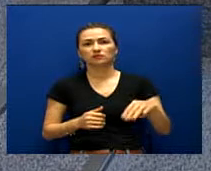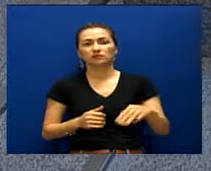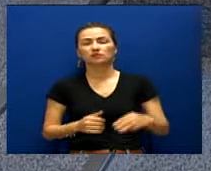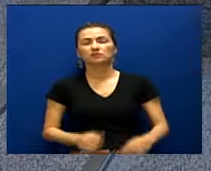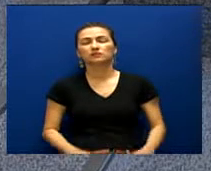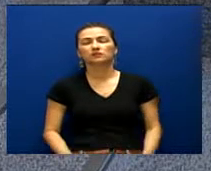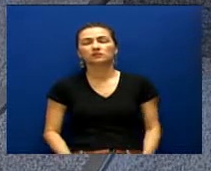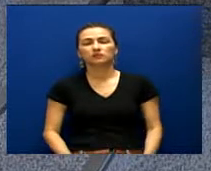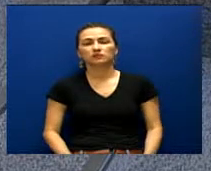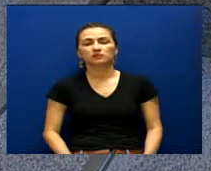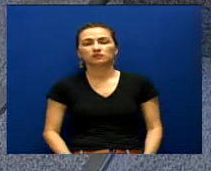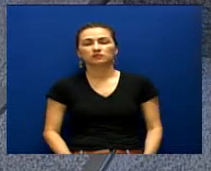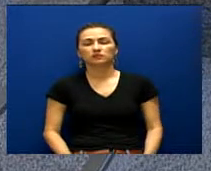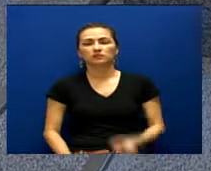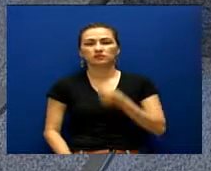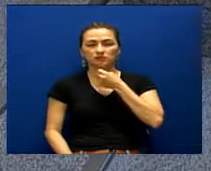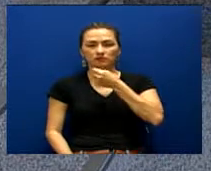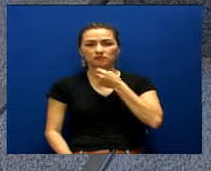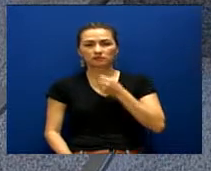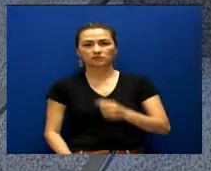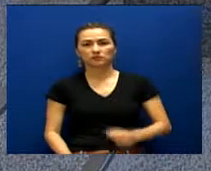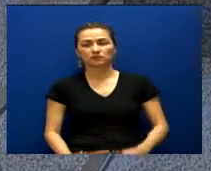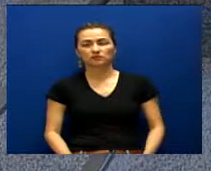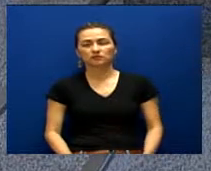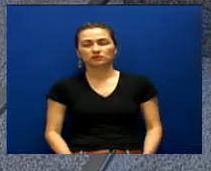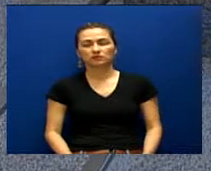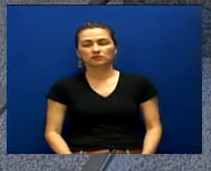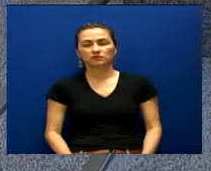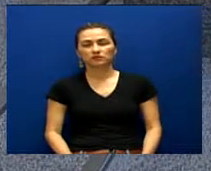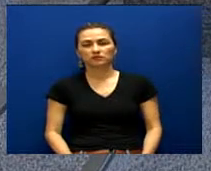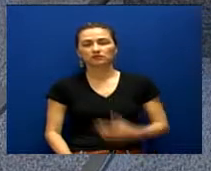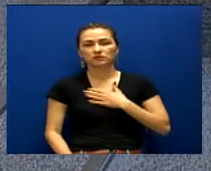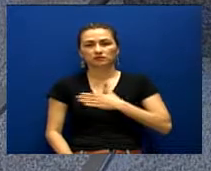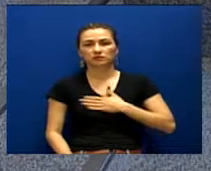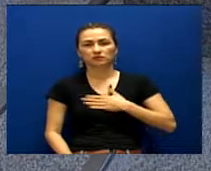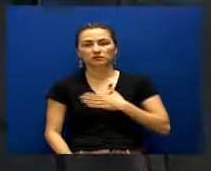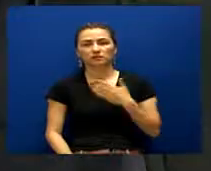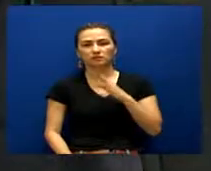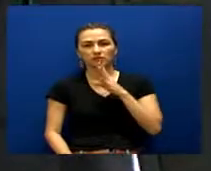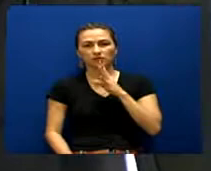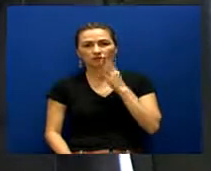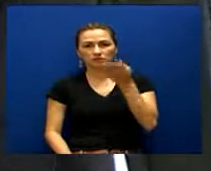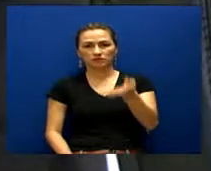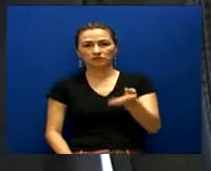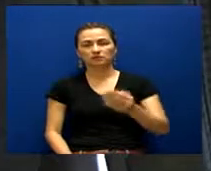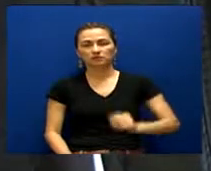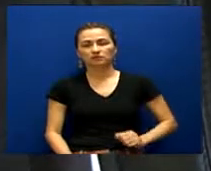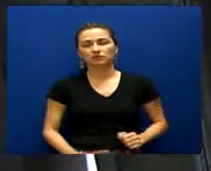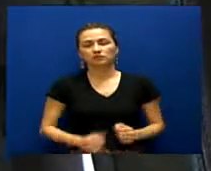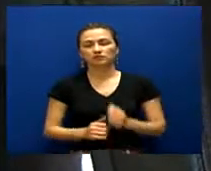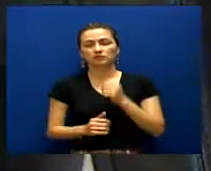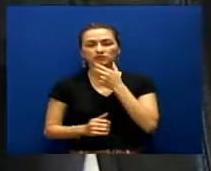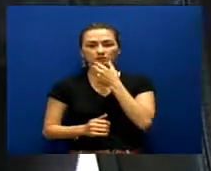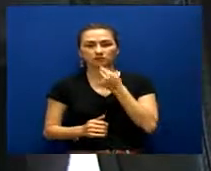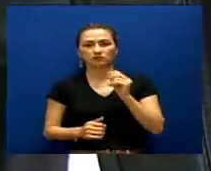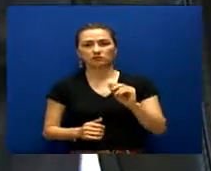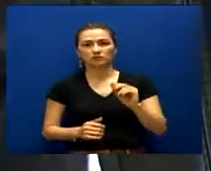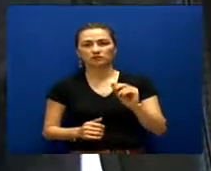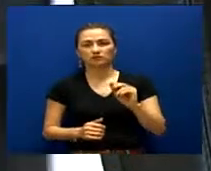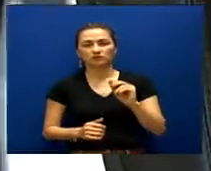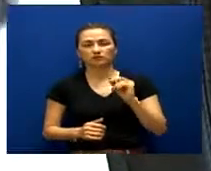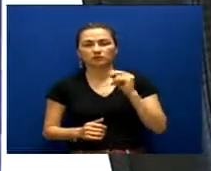Tem que abrir pelo menos aqui, né, vereador? Padre Flávio, é um prazer conhecê-lo pessoalmente. Eu perguntei para o doutor Hélio